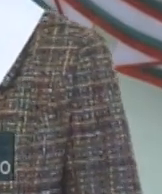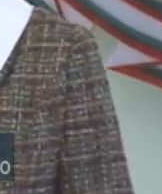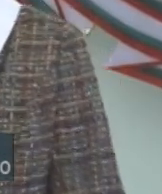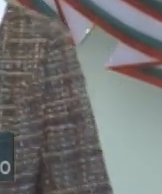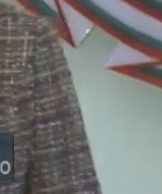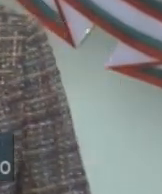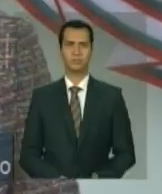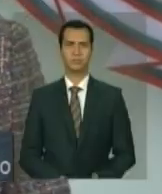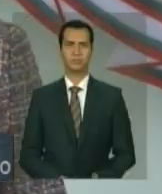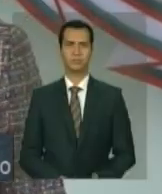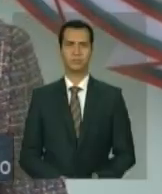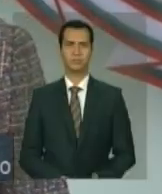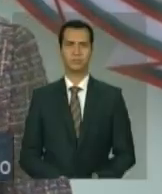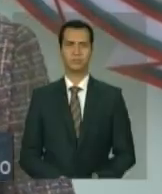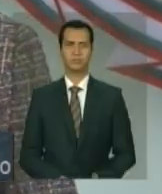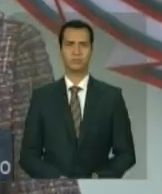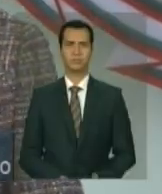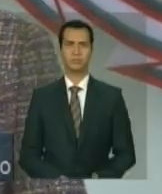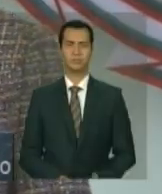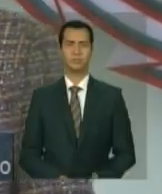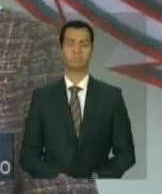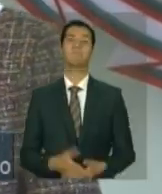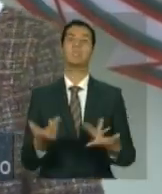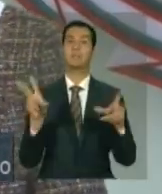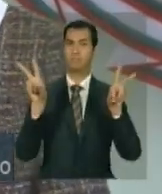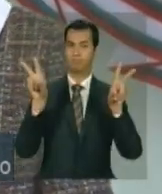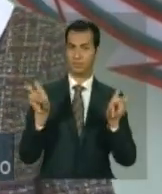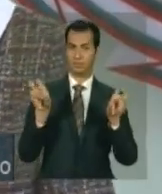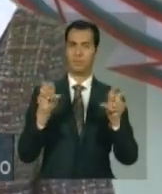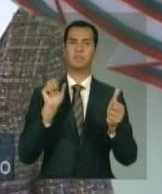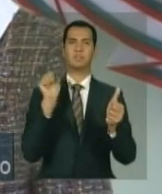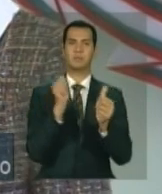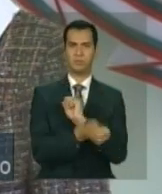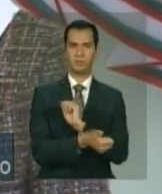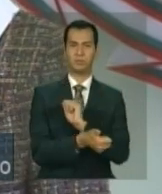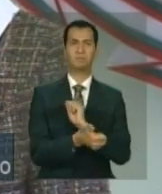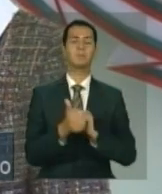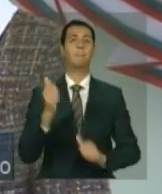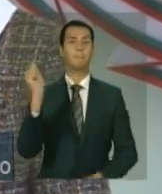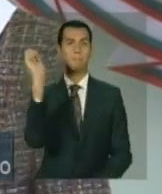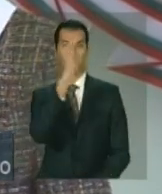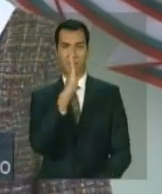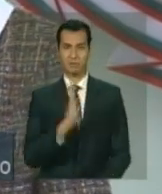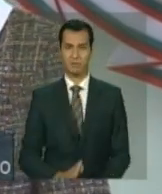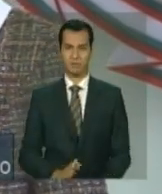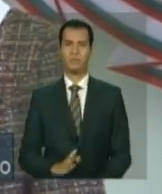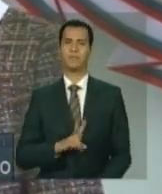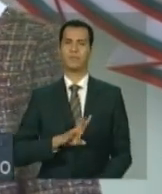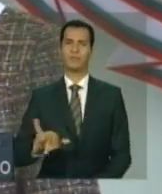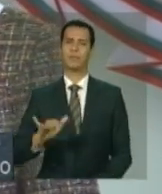No que se refere aos esportes, o Brasil receberá de braços abertos.